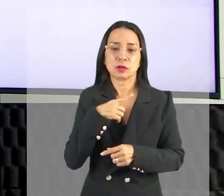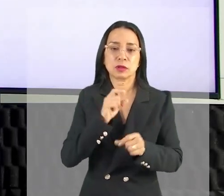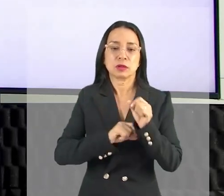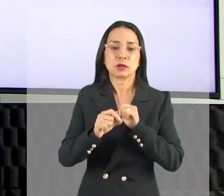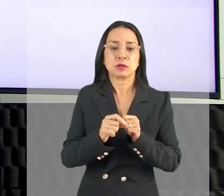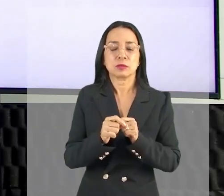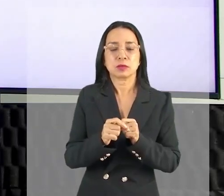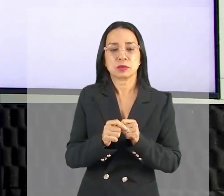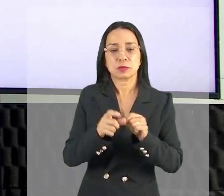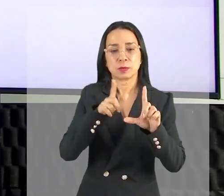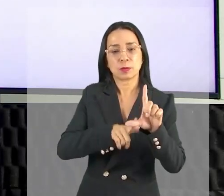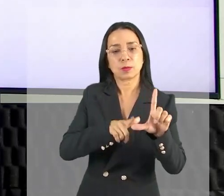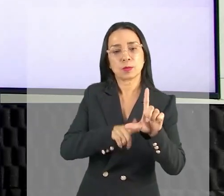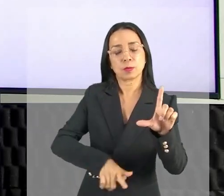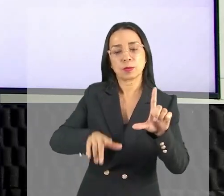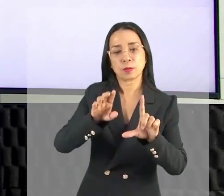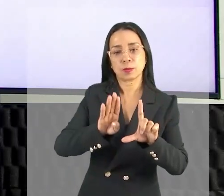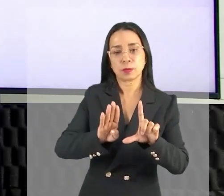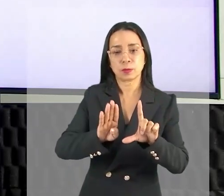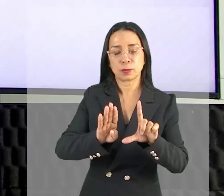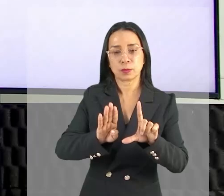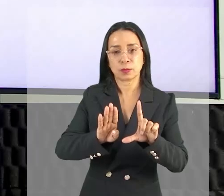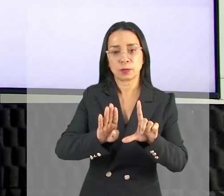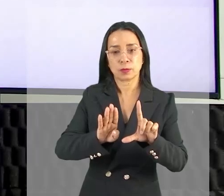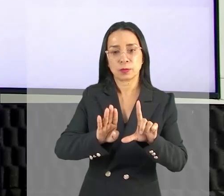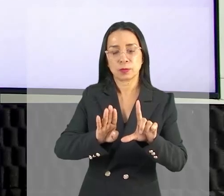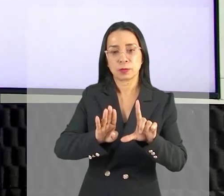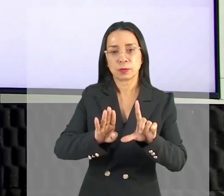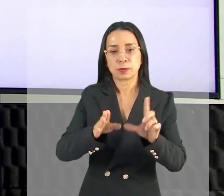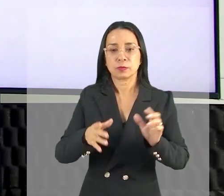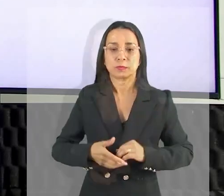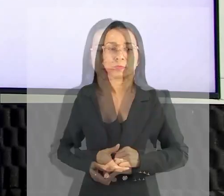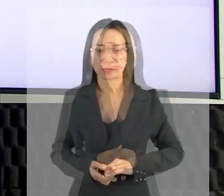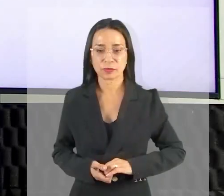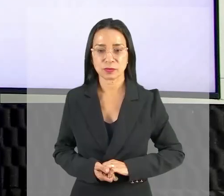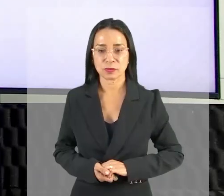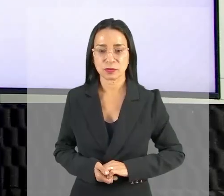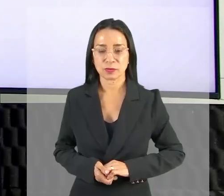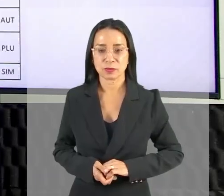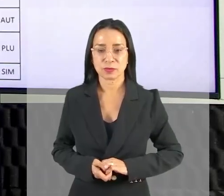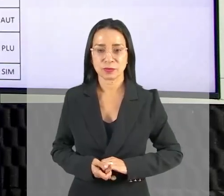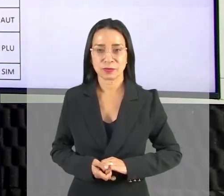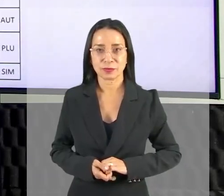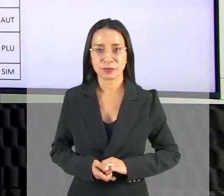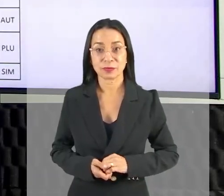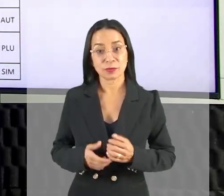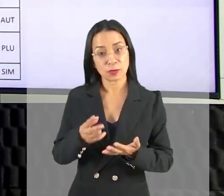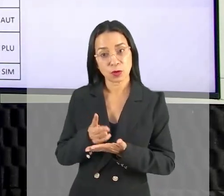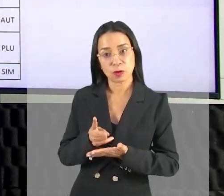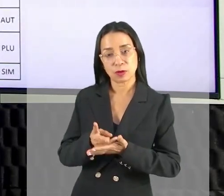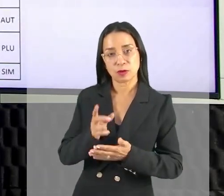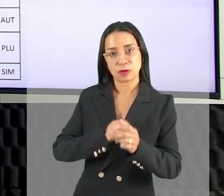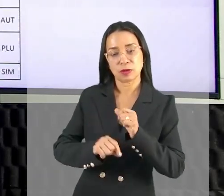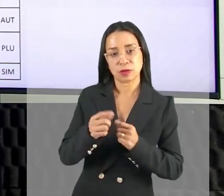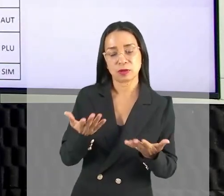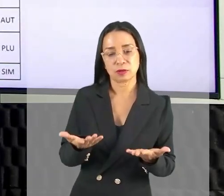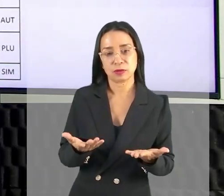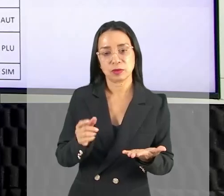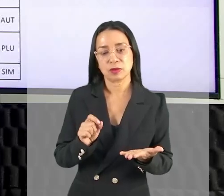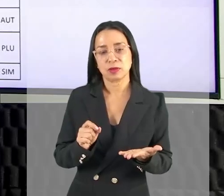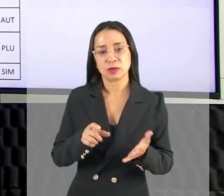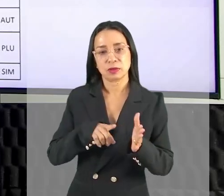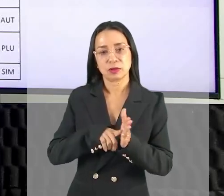temos reduzir, reutilizar e reciclar, a letra B. E aí a gente segue em frente aqui para